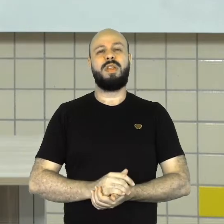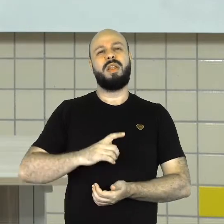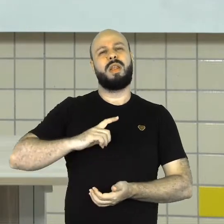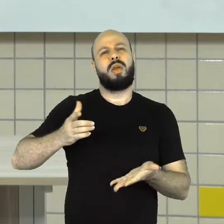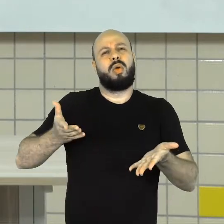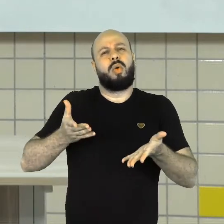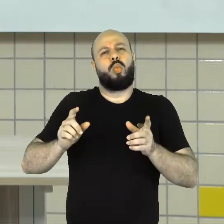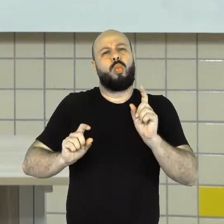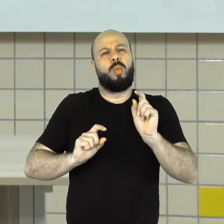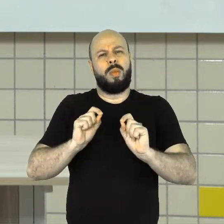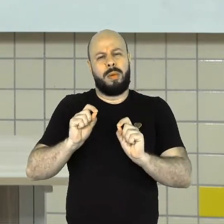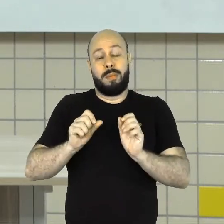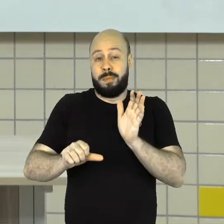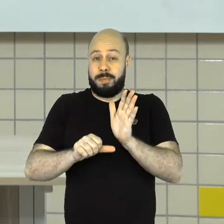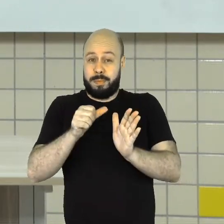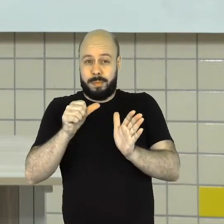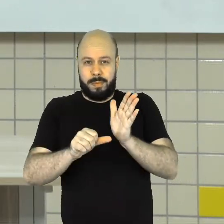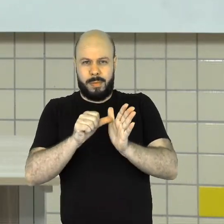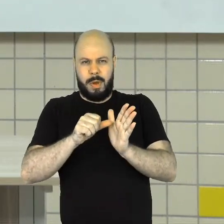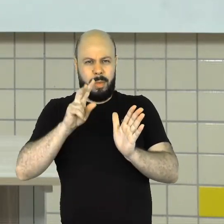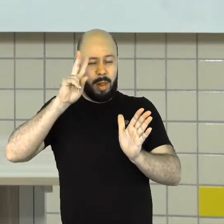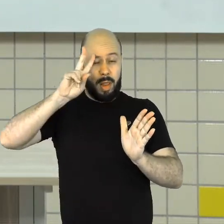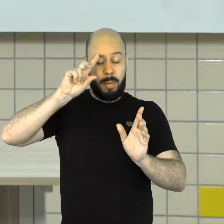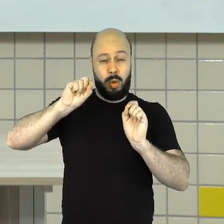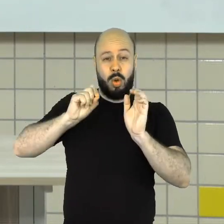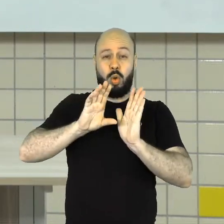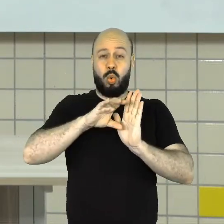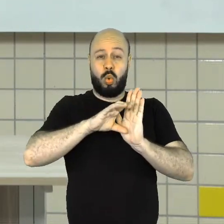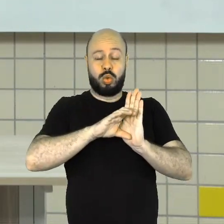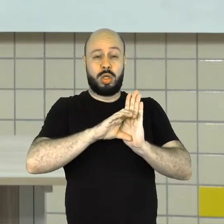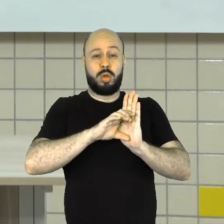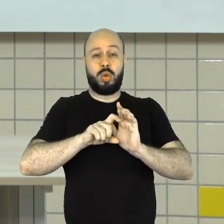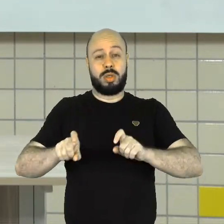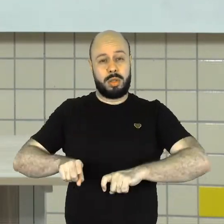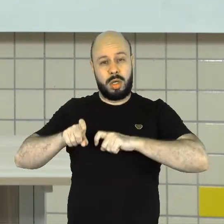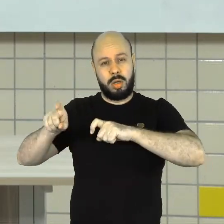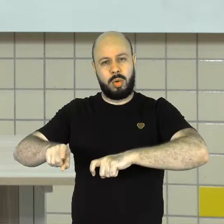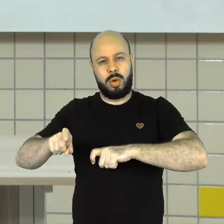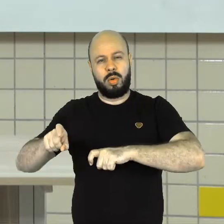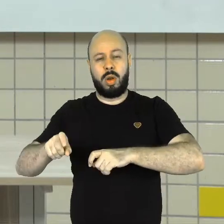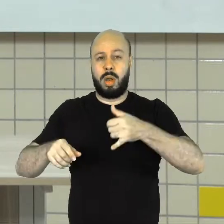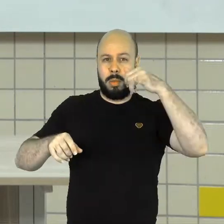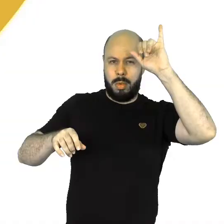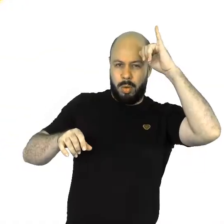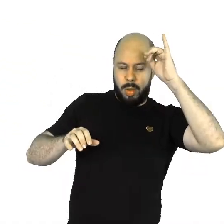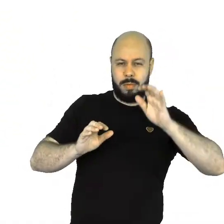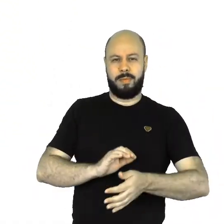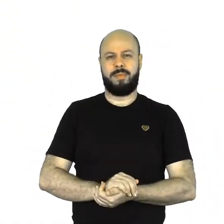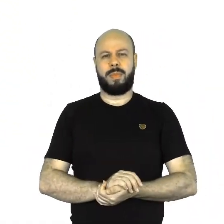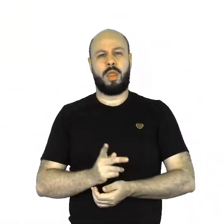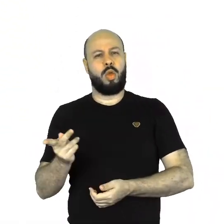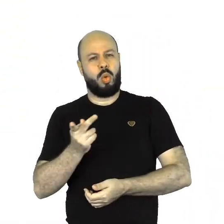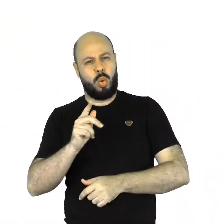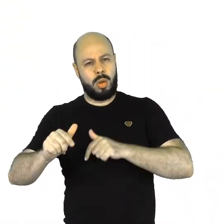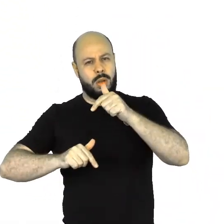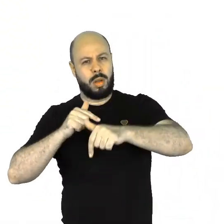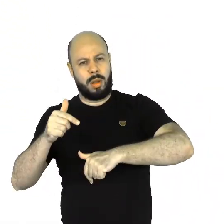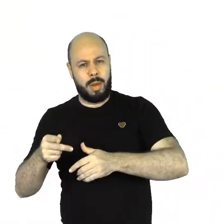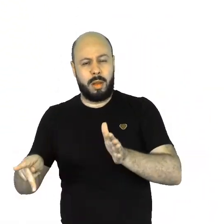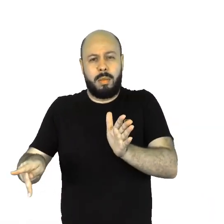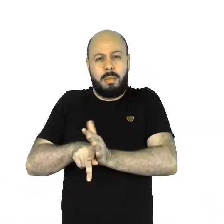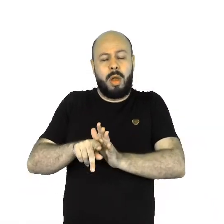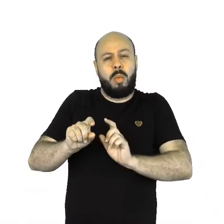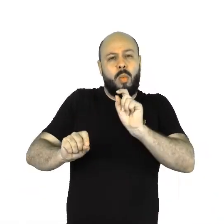vocês, primeiramente, para a gente relembrar o conceito de agricultura e pecuária, que são as atividades. O